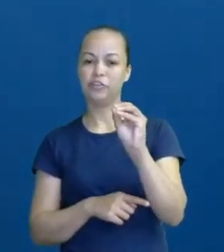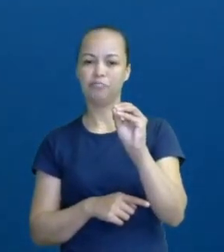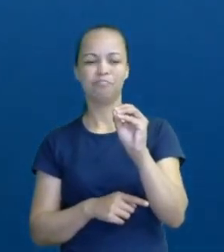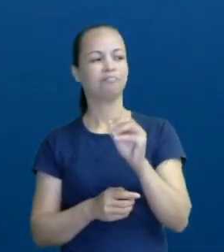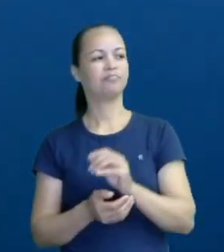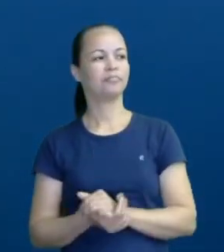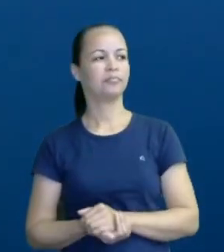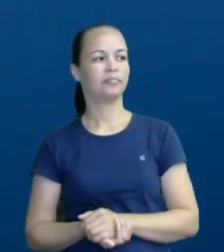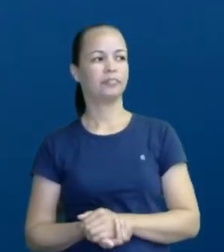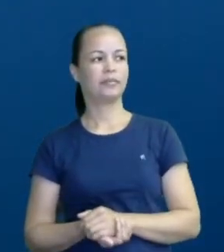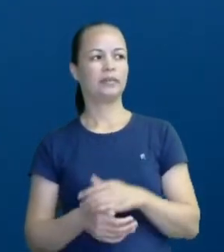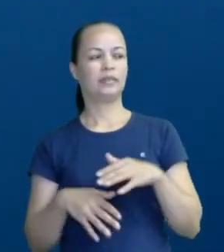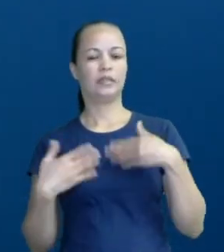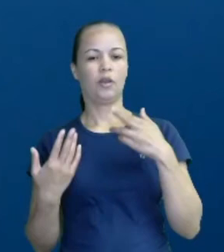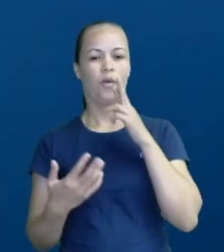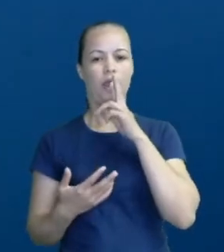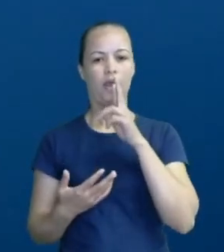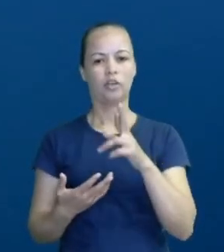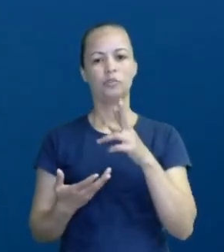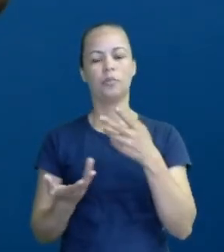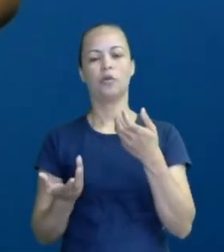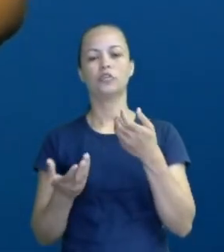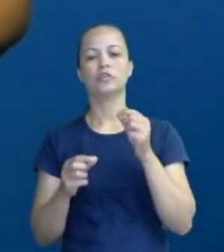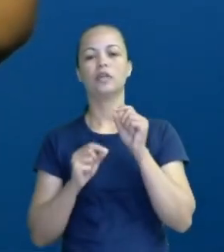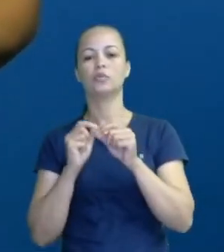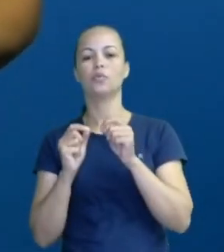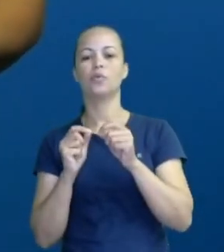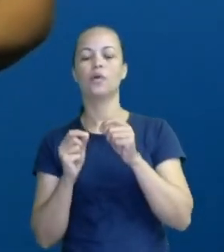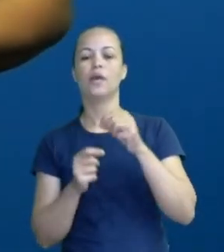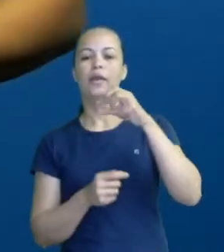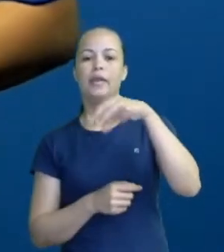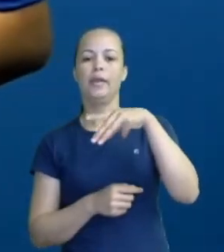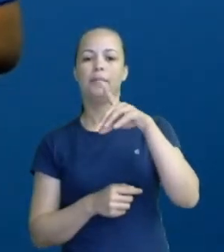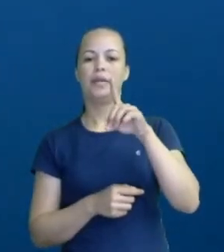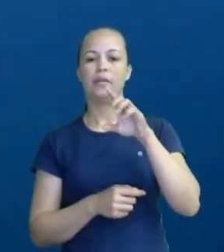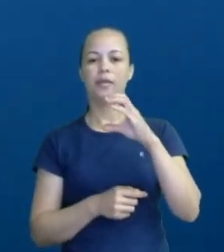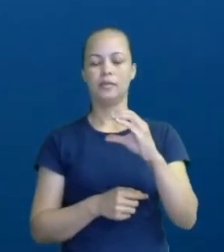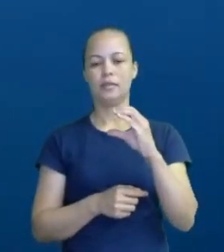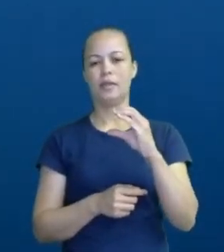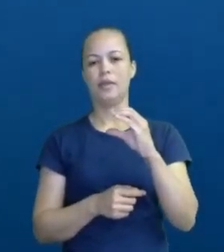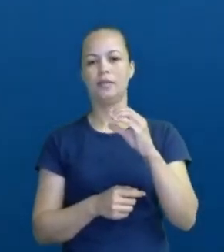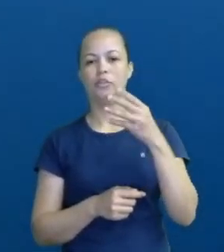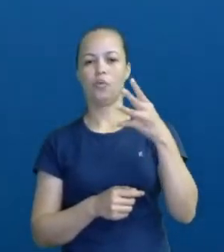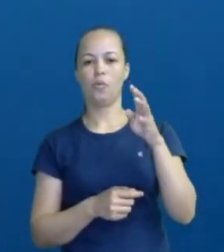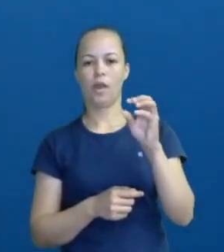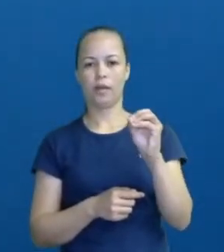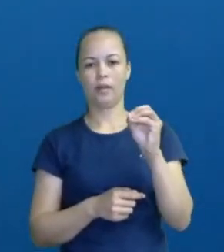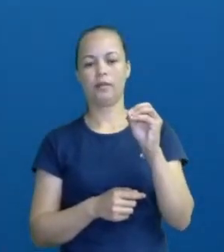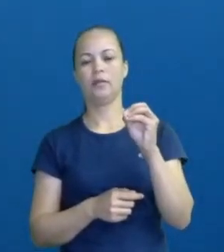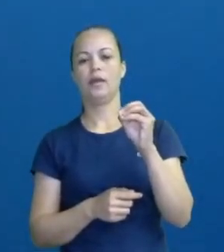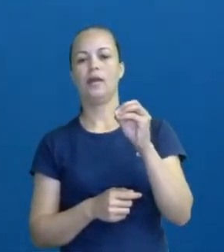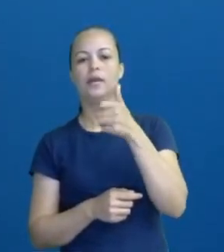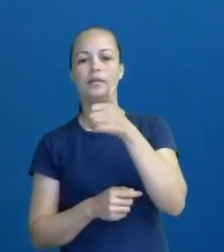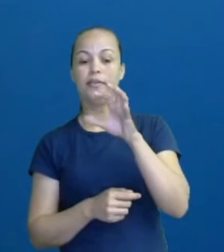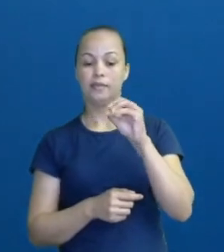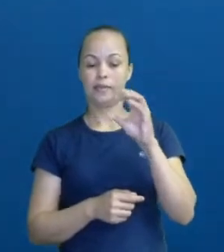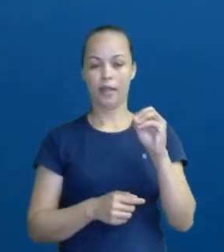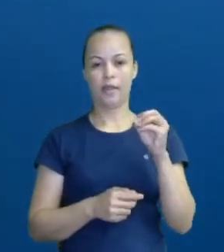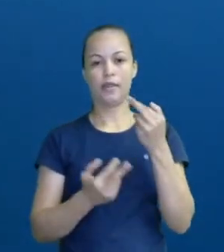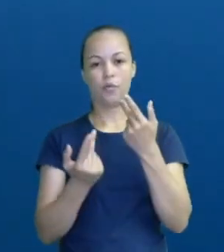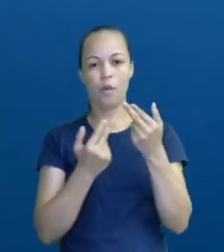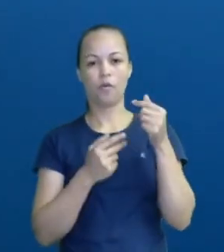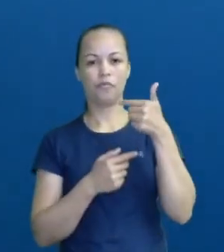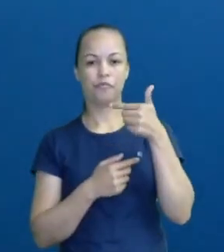20. Então, essa é a resposta. O MDC de 40 e 100 é 20.